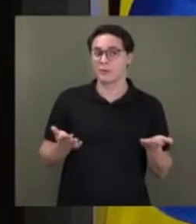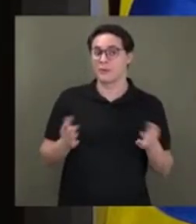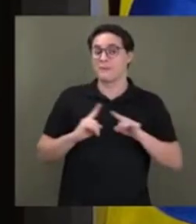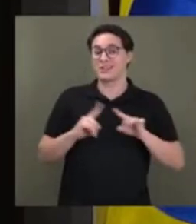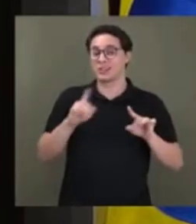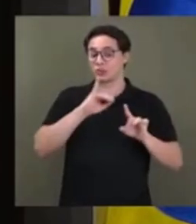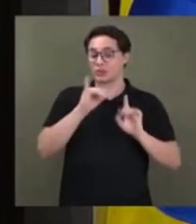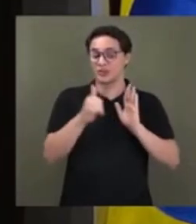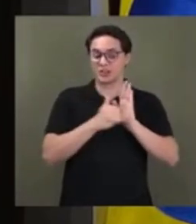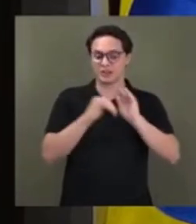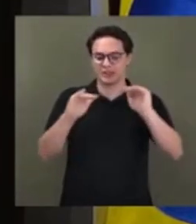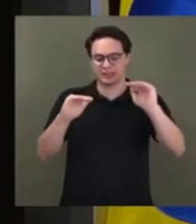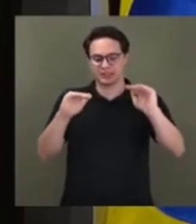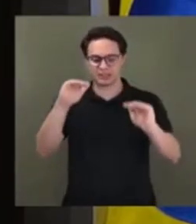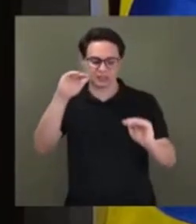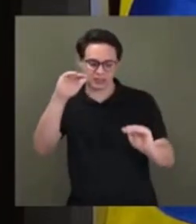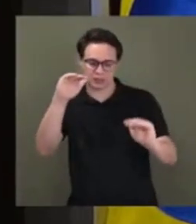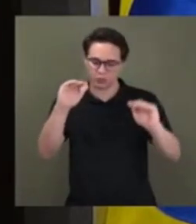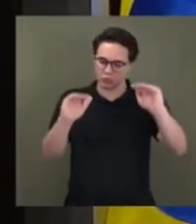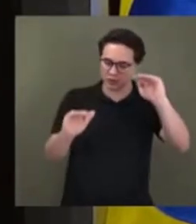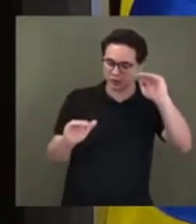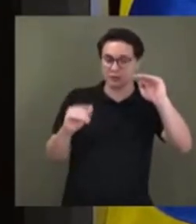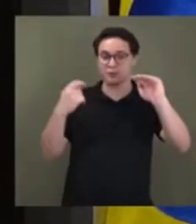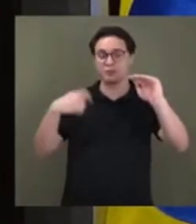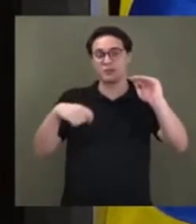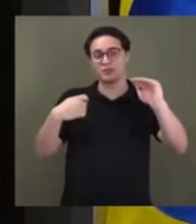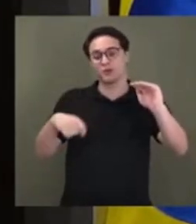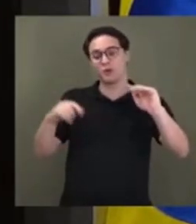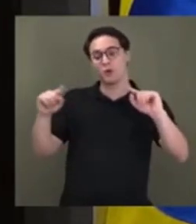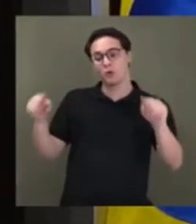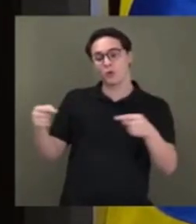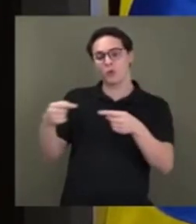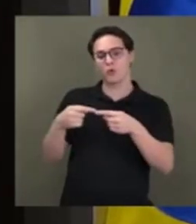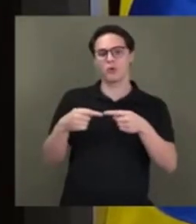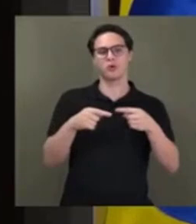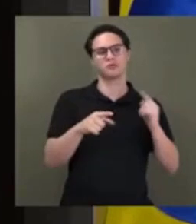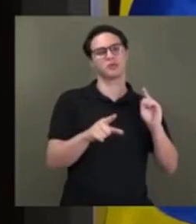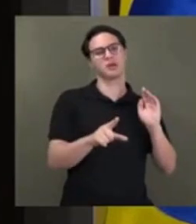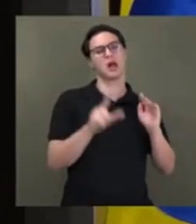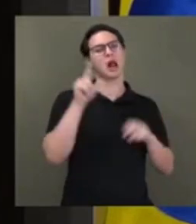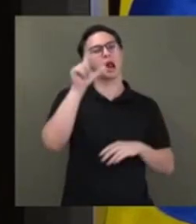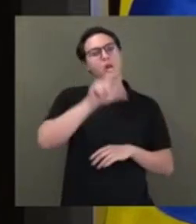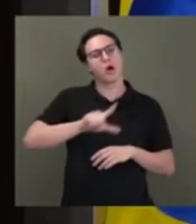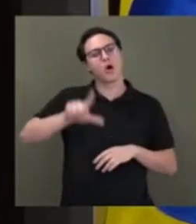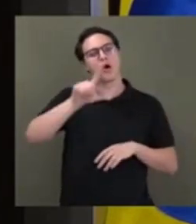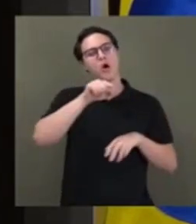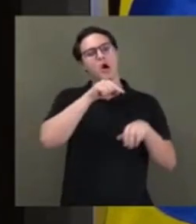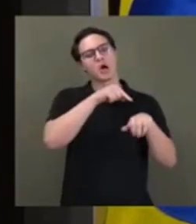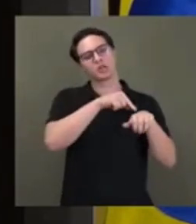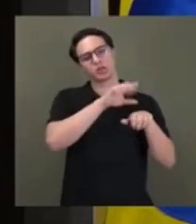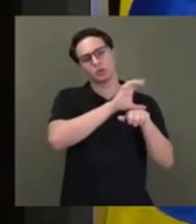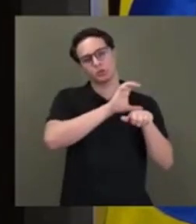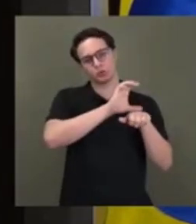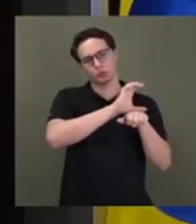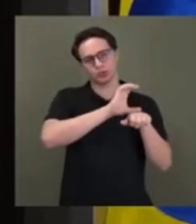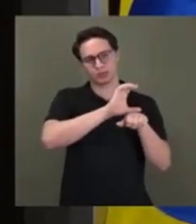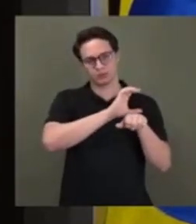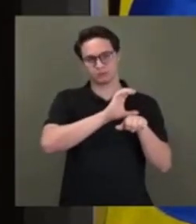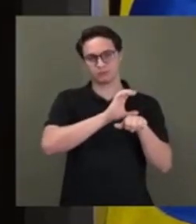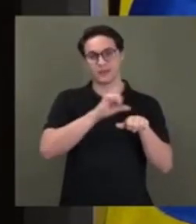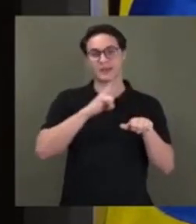justificar, deve ser compatível com a lógica constitucional, com o princípio da proporcionalidade, com um